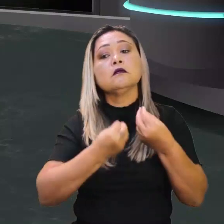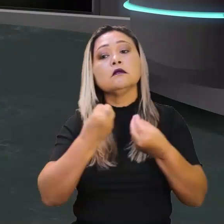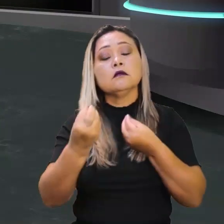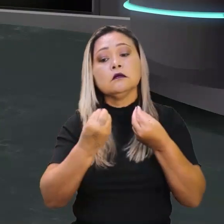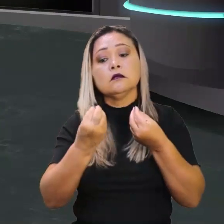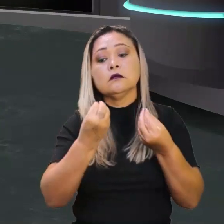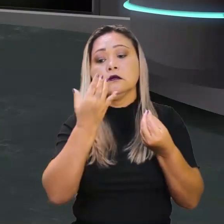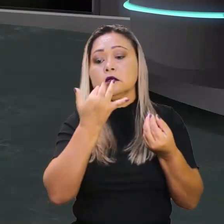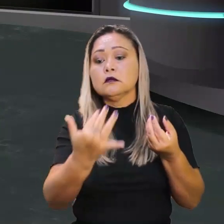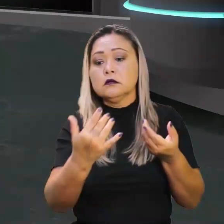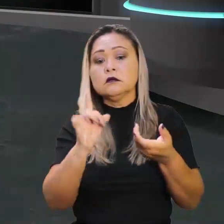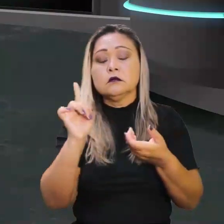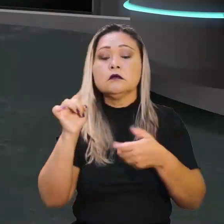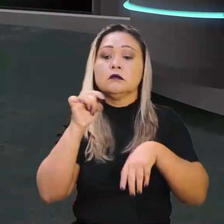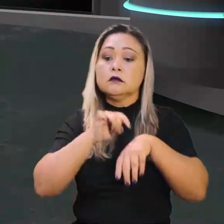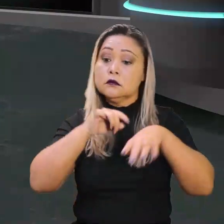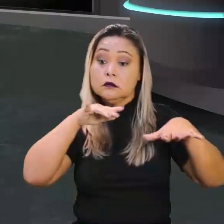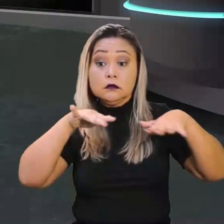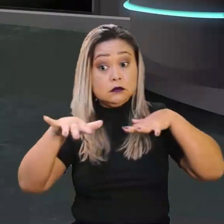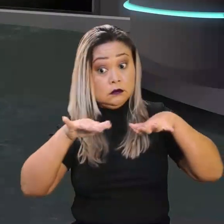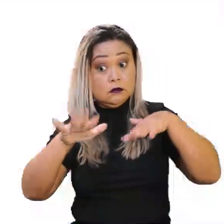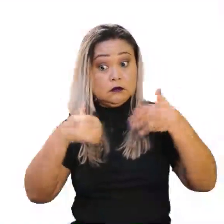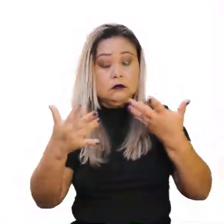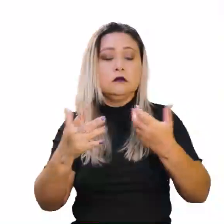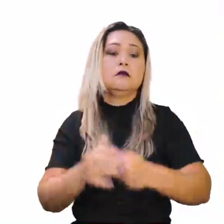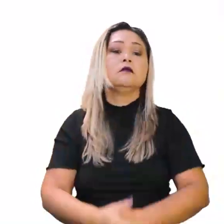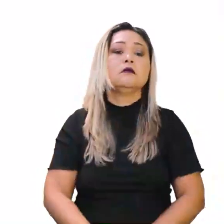eram usadas as cores nesse movimento?